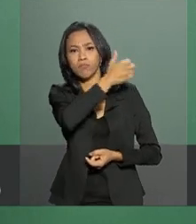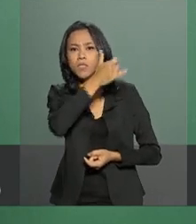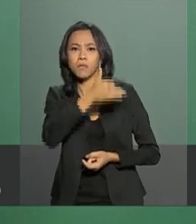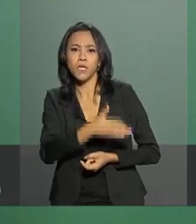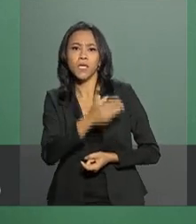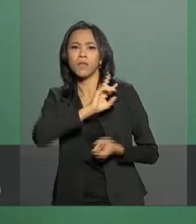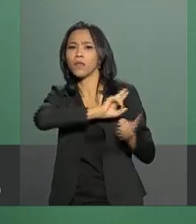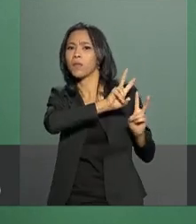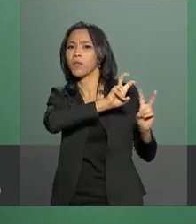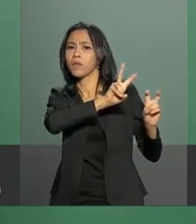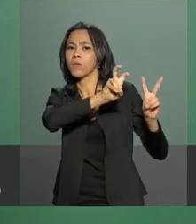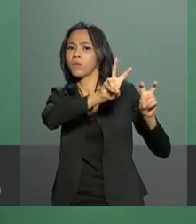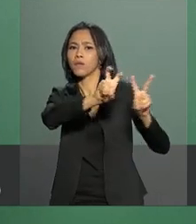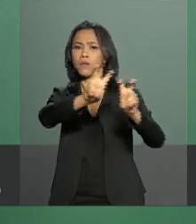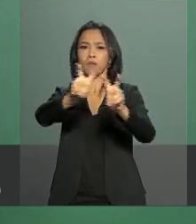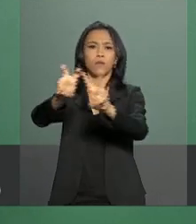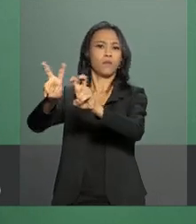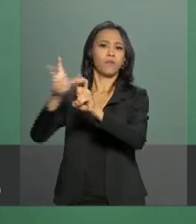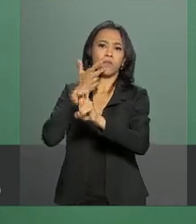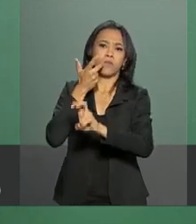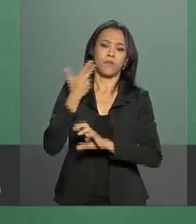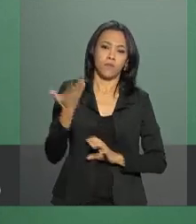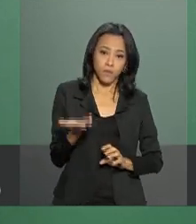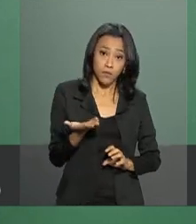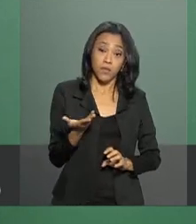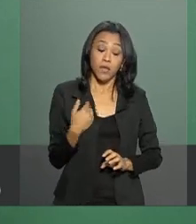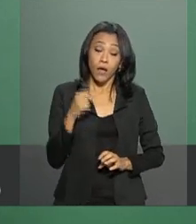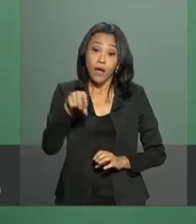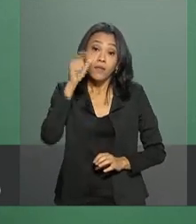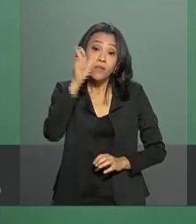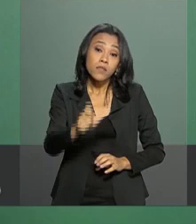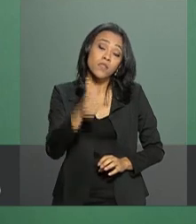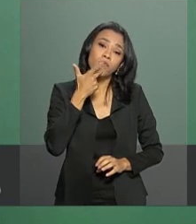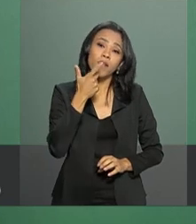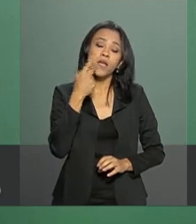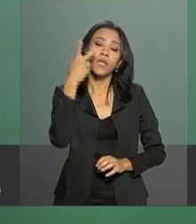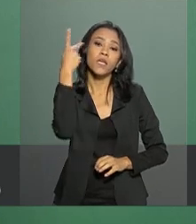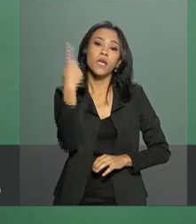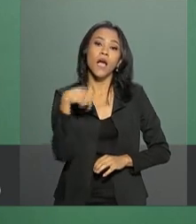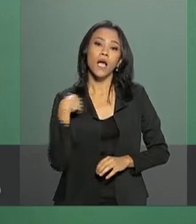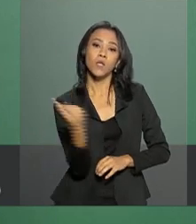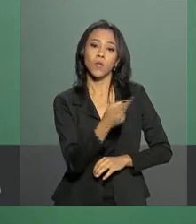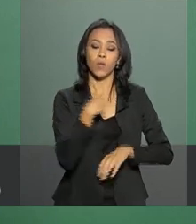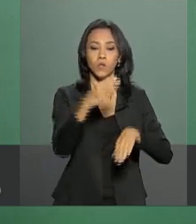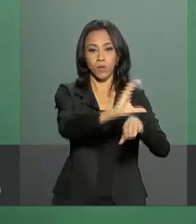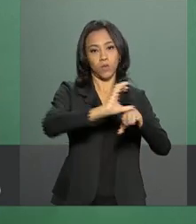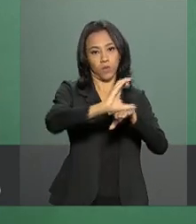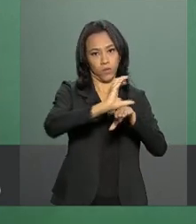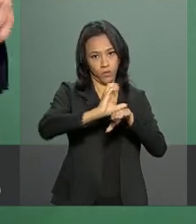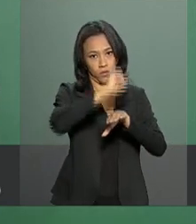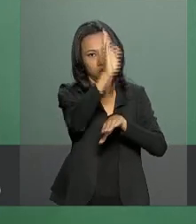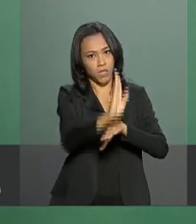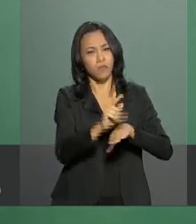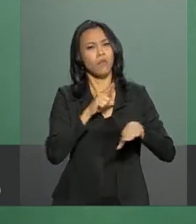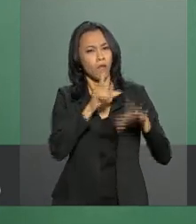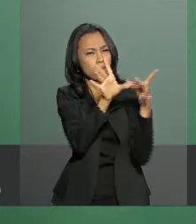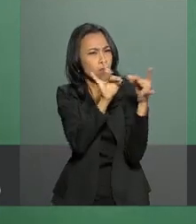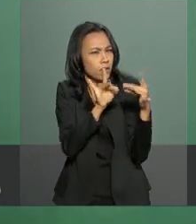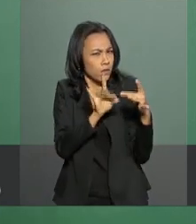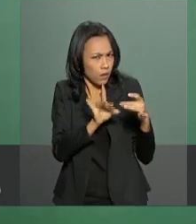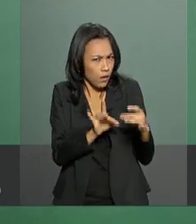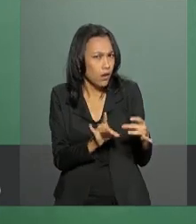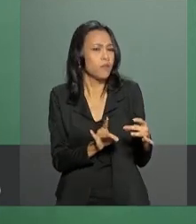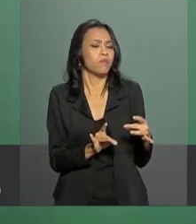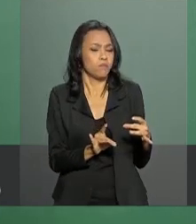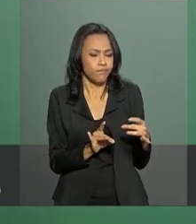é interessante dizer o seguinte a nossa constituição embora muito detalhada muito